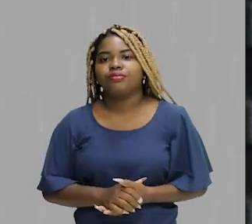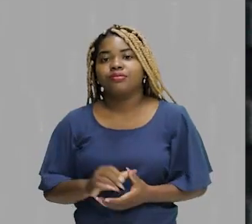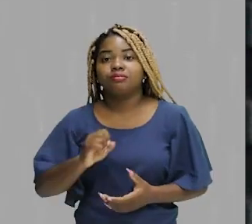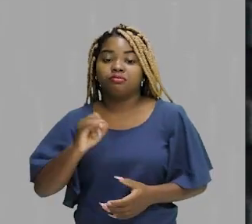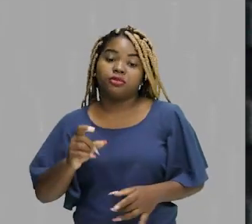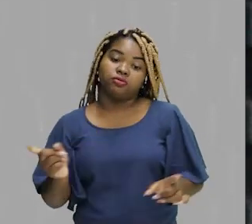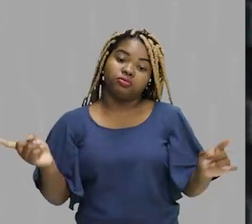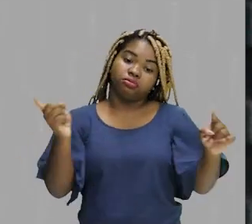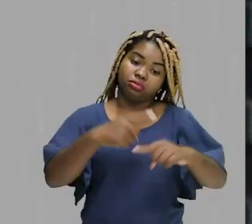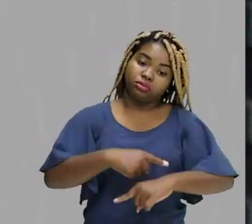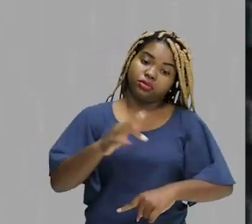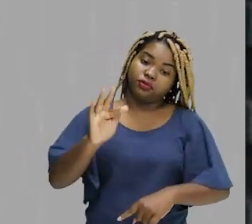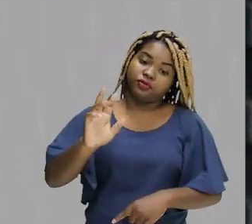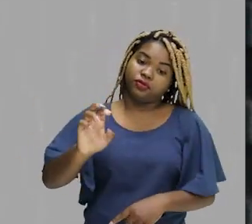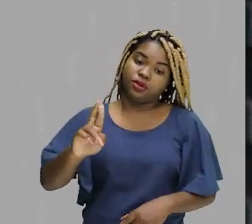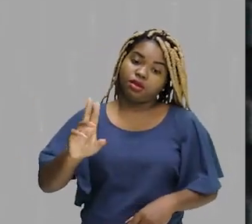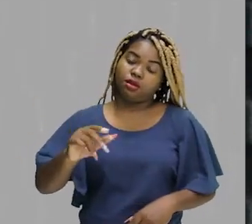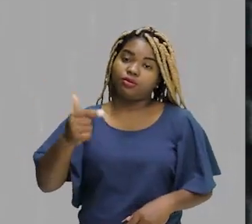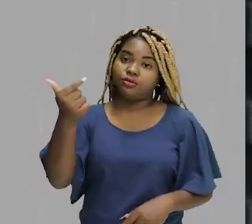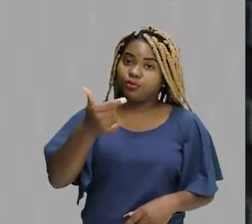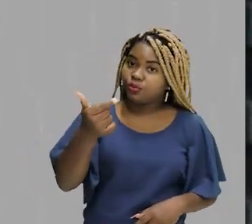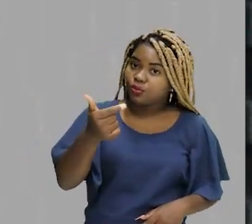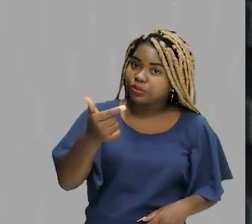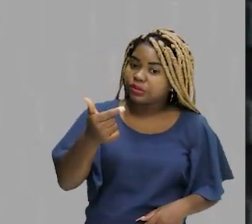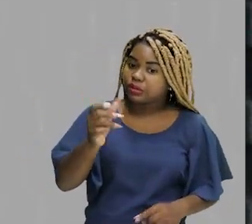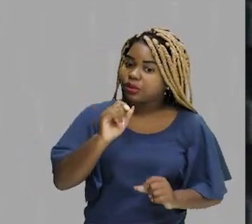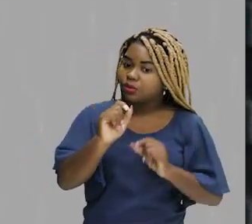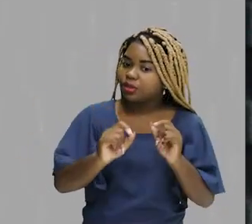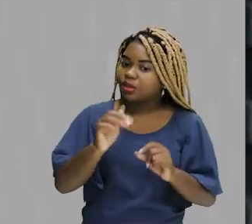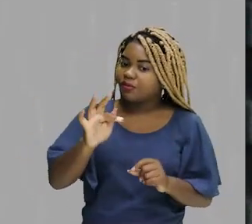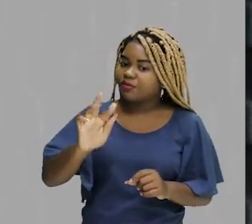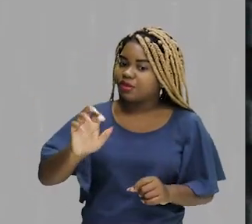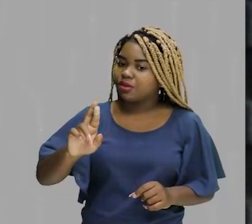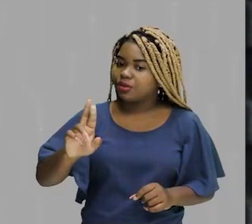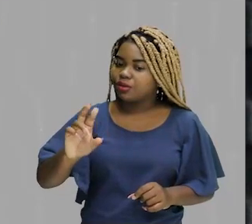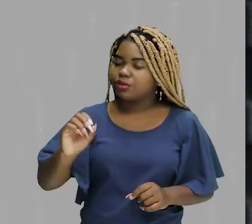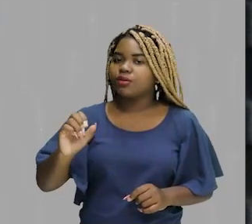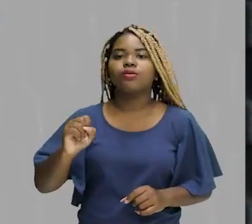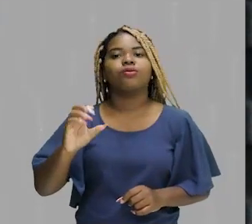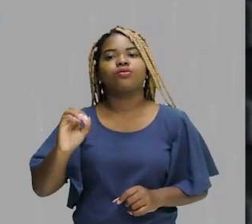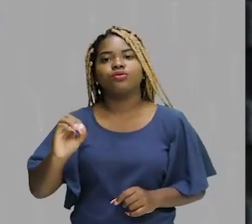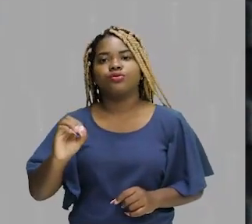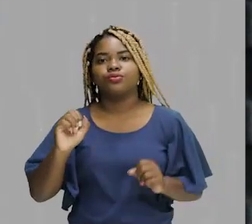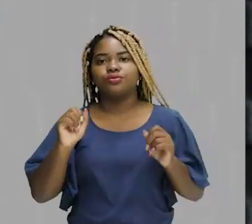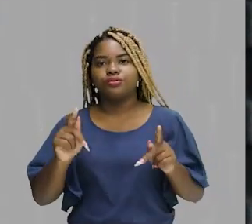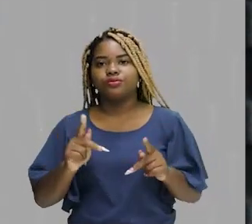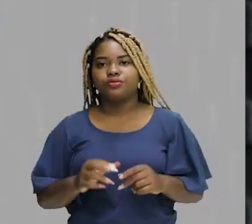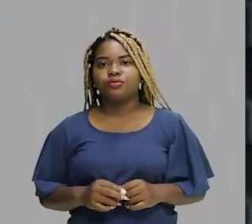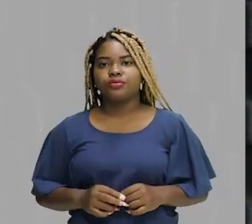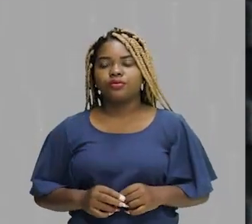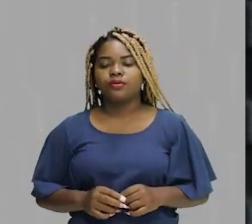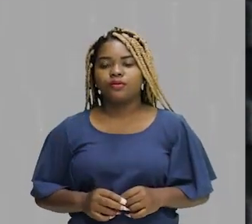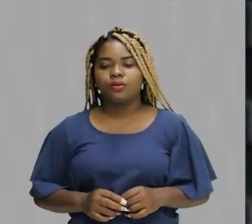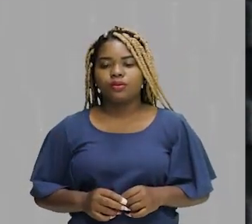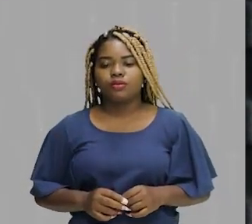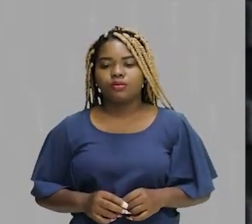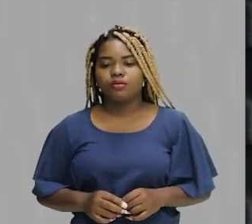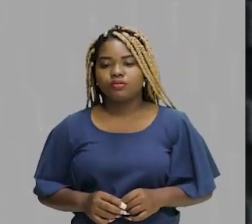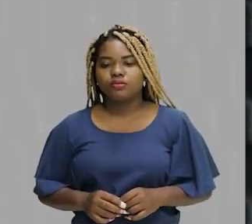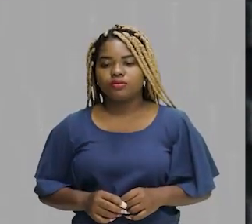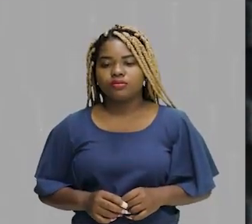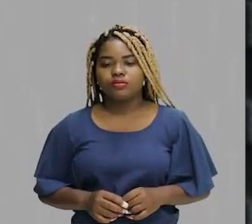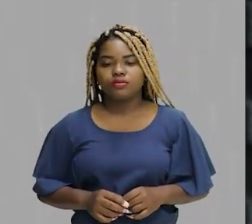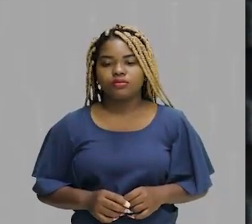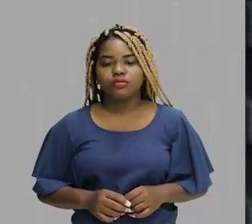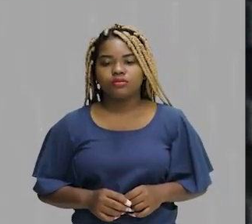o contrário, fosse ferro 2, seria ferroso. Eu teria uma carga menor. Então, sulfato de ferro 3